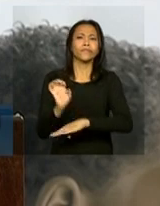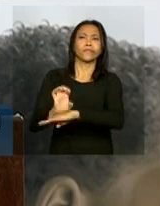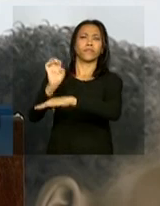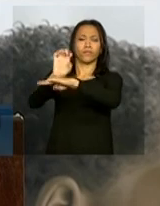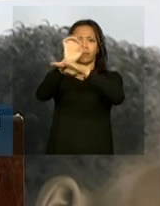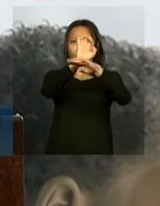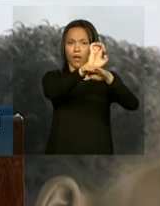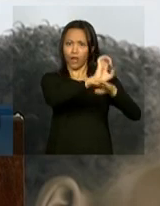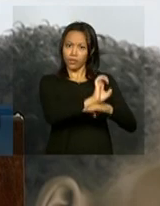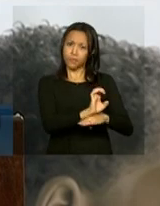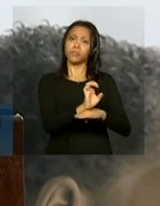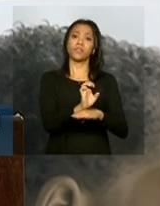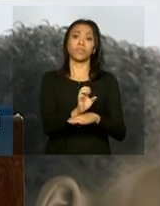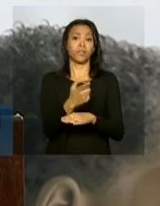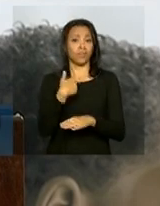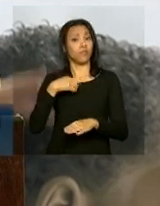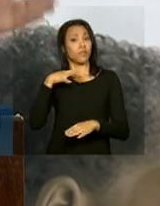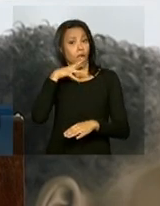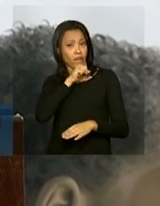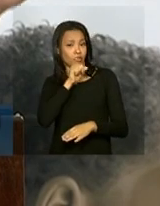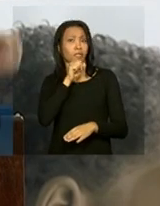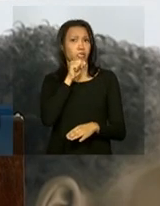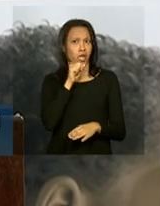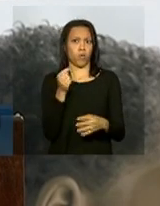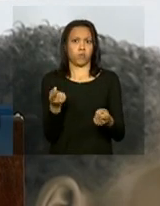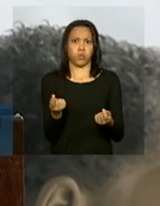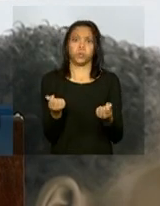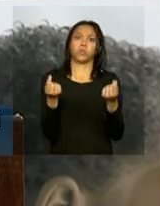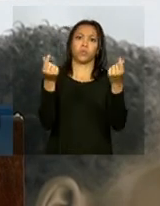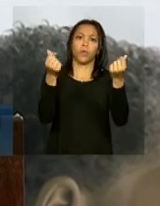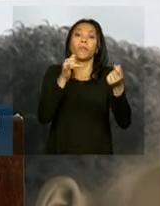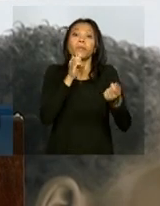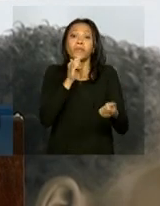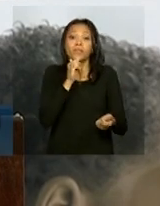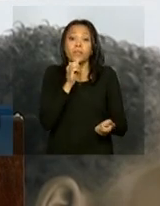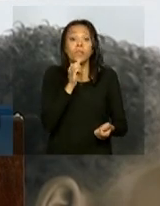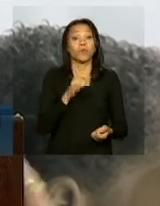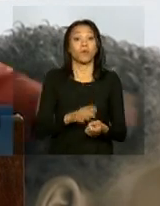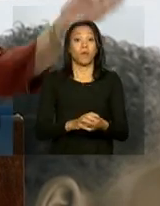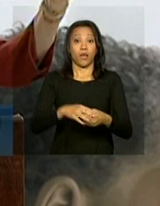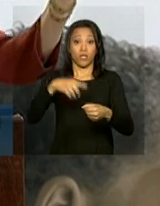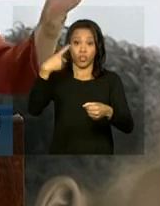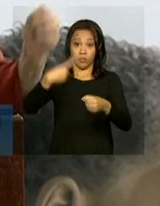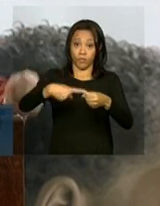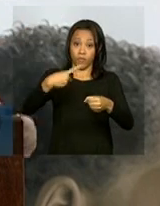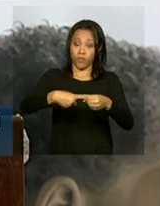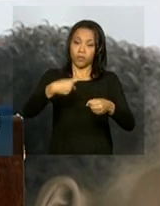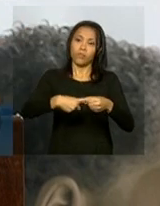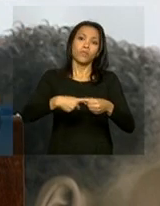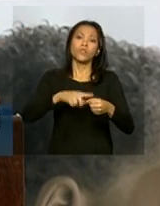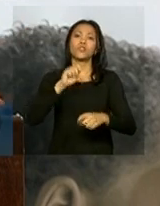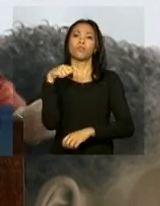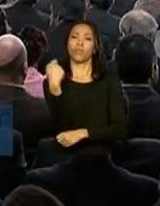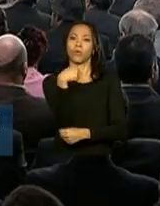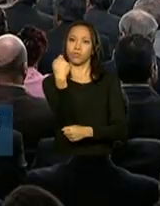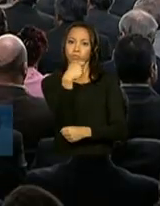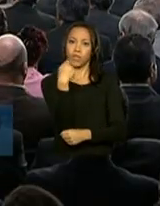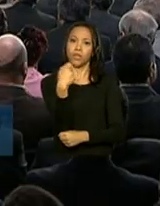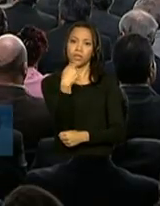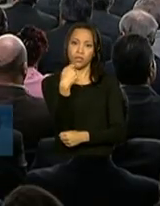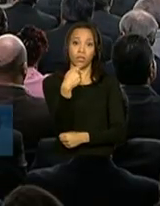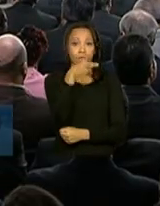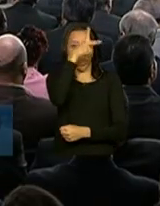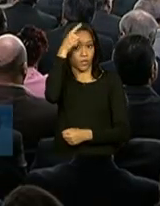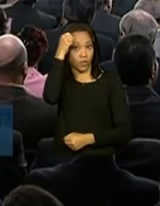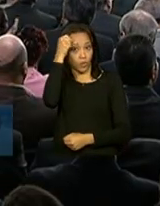demais, razoavelmente ricos, como é o caso lá na prefeitura de Porto Alegre, que o prefeito Fortunati